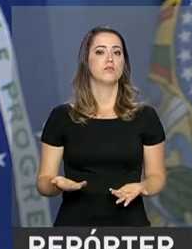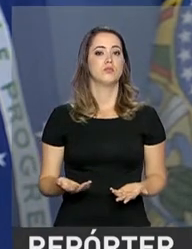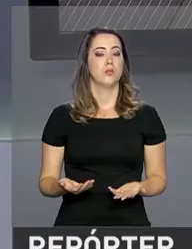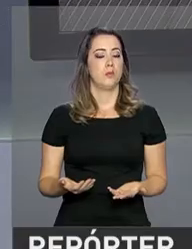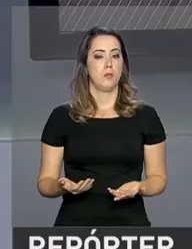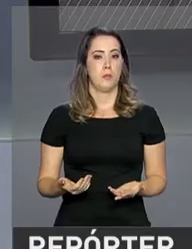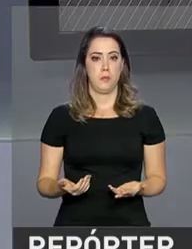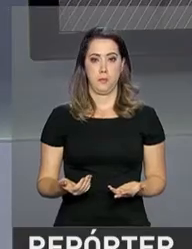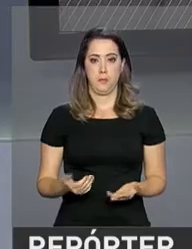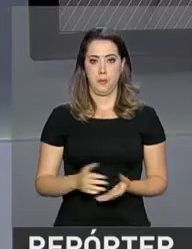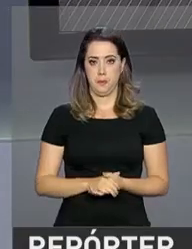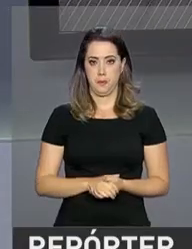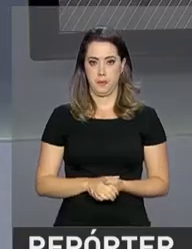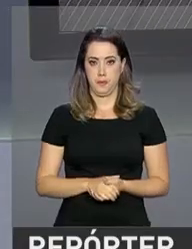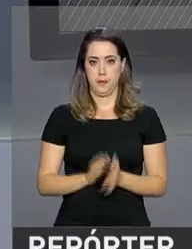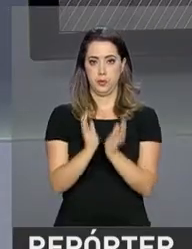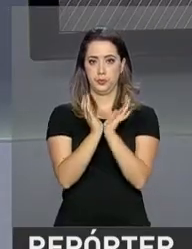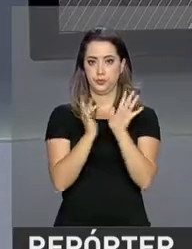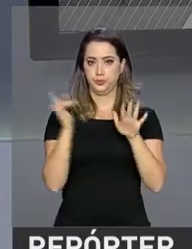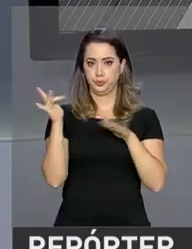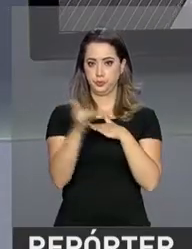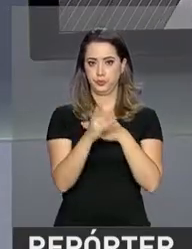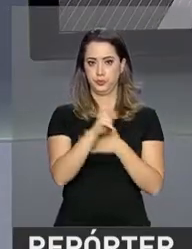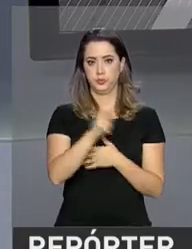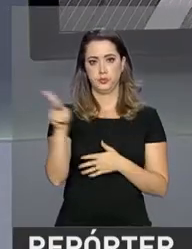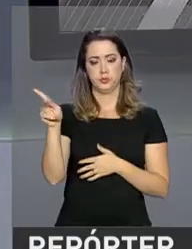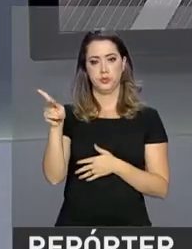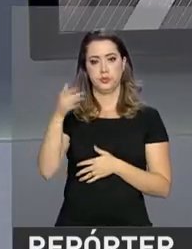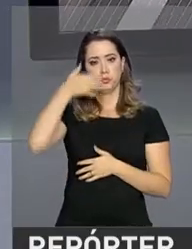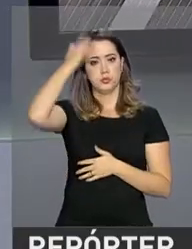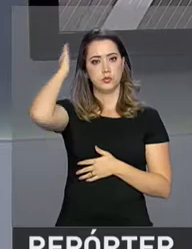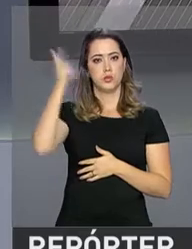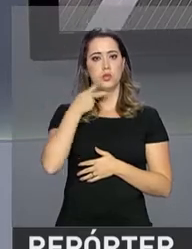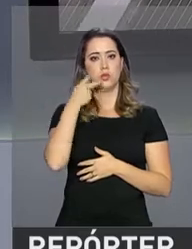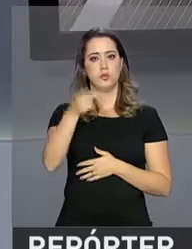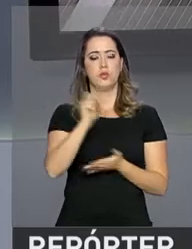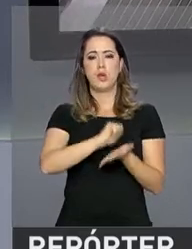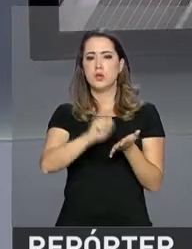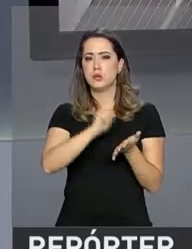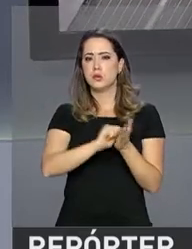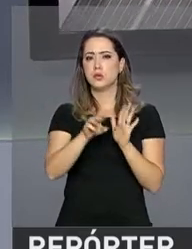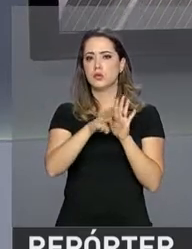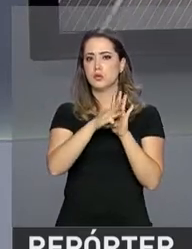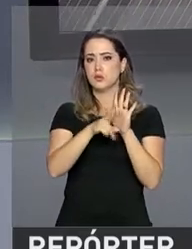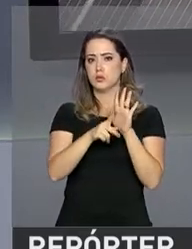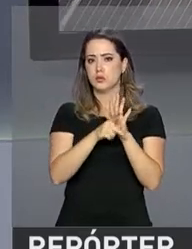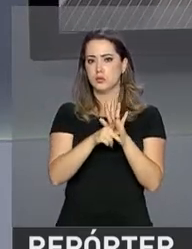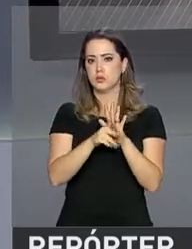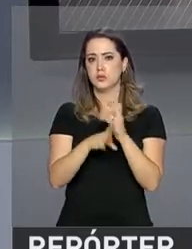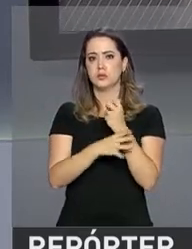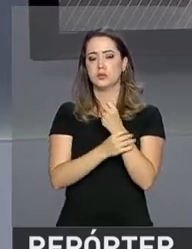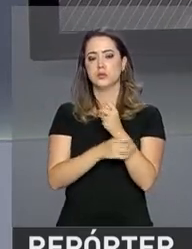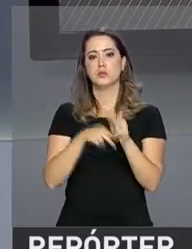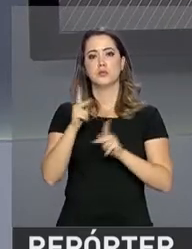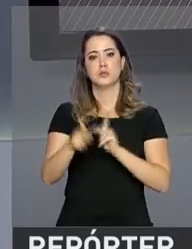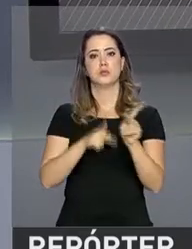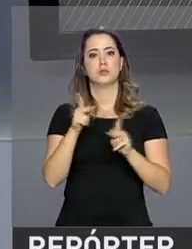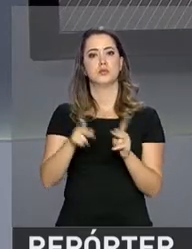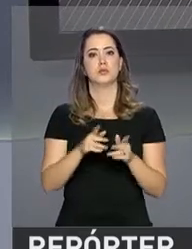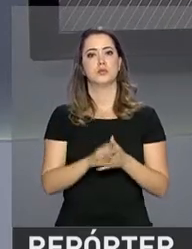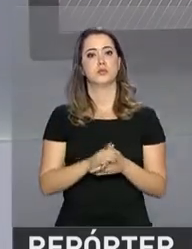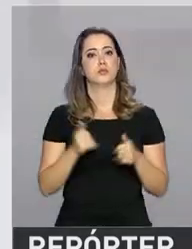federal e pelas redes sociais o presidente michel temer comentou assinatura da medida provisória sobre a segurança